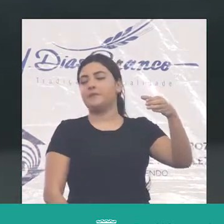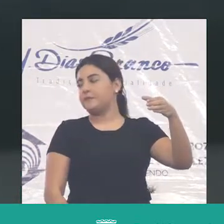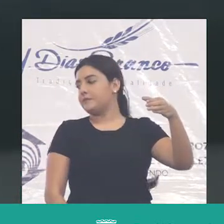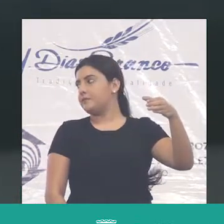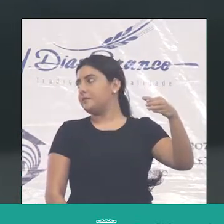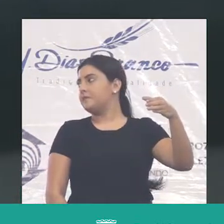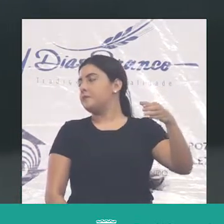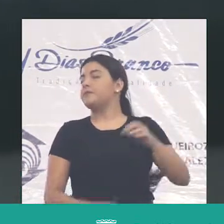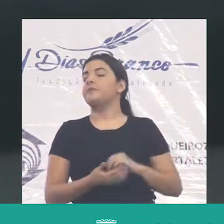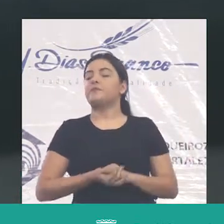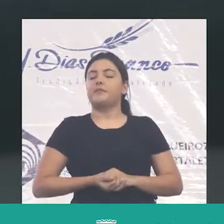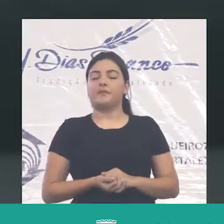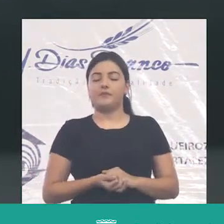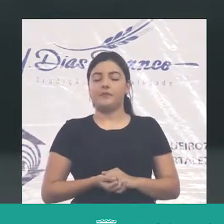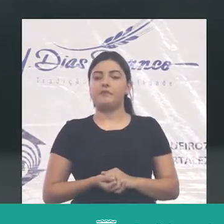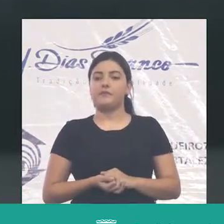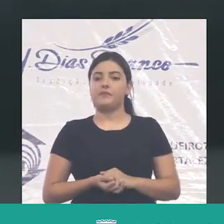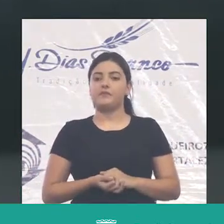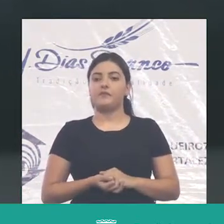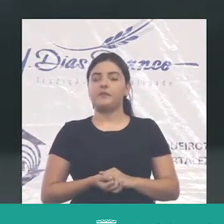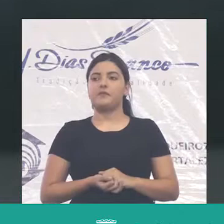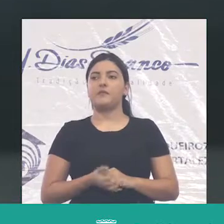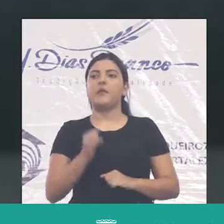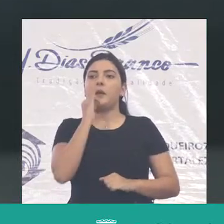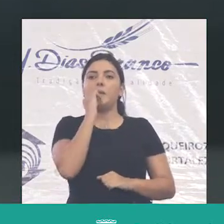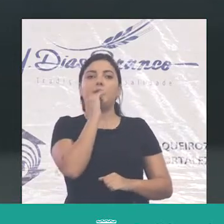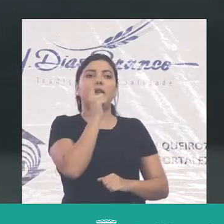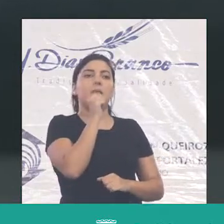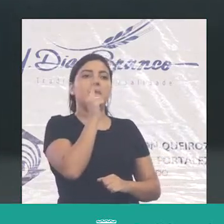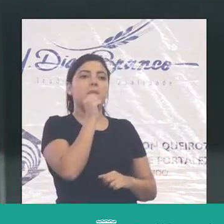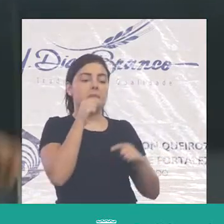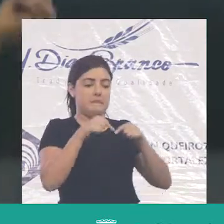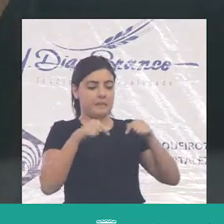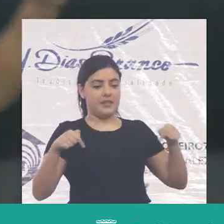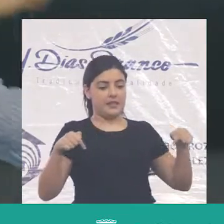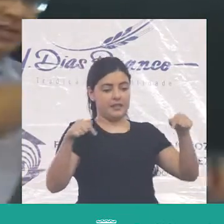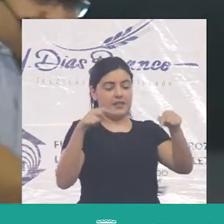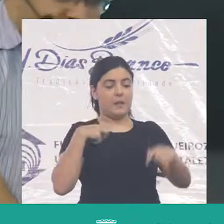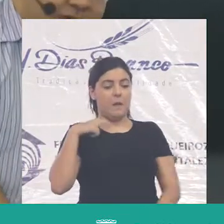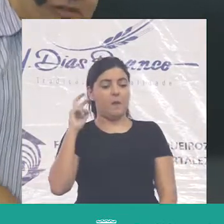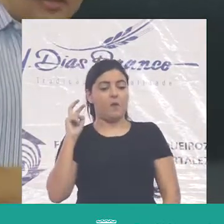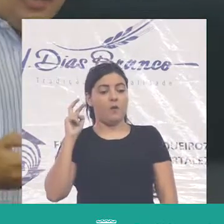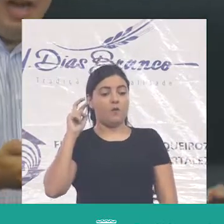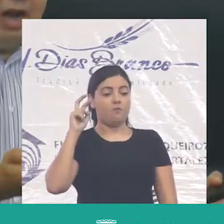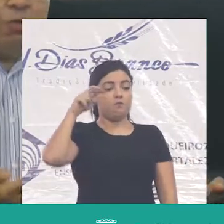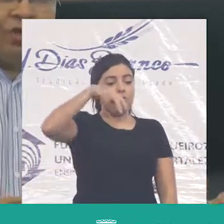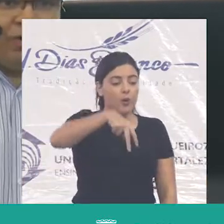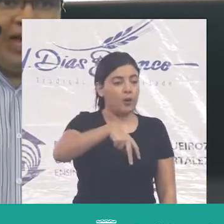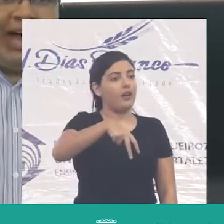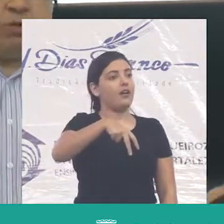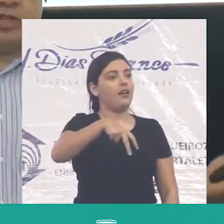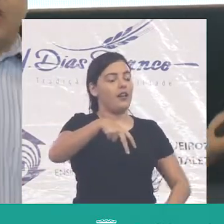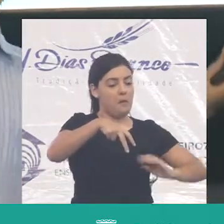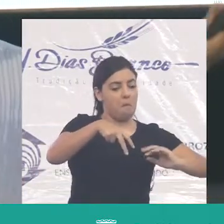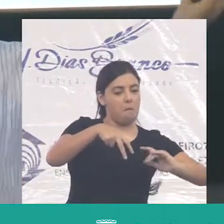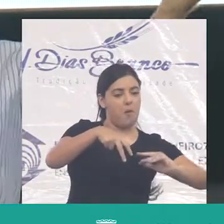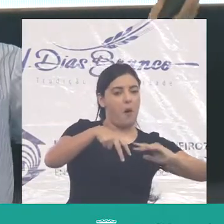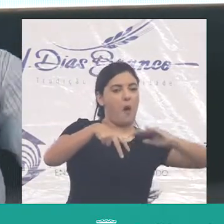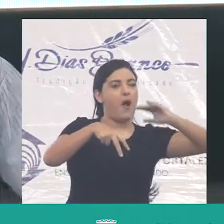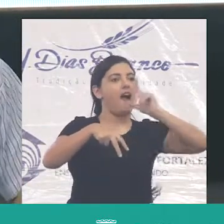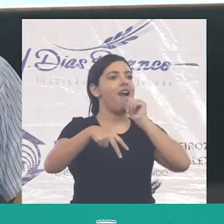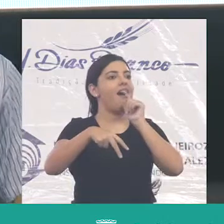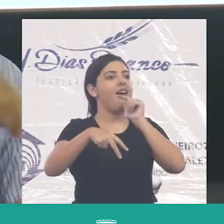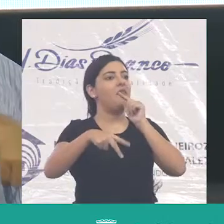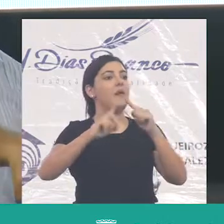de Arquimedes. Você vai tomar banho numa piscina. Você pula na piscina, o nível da água sobe. Por